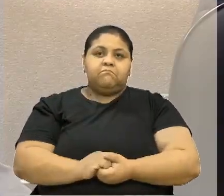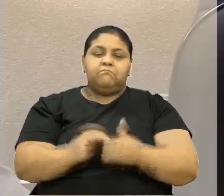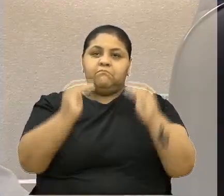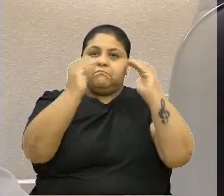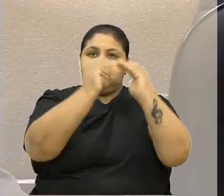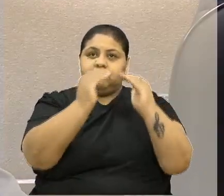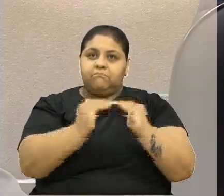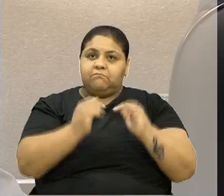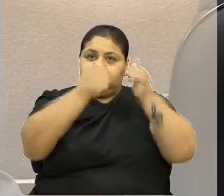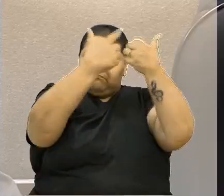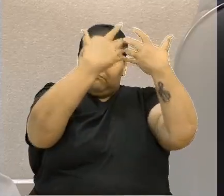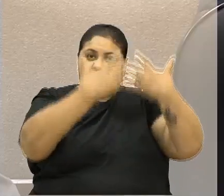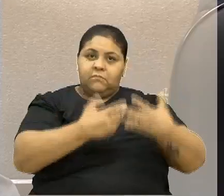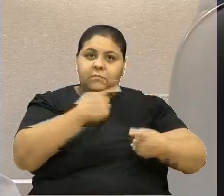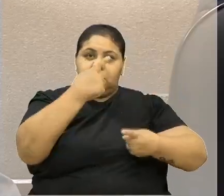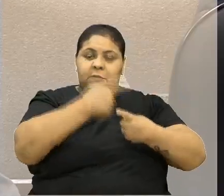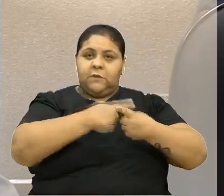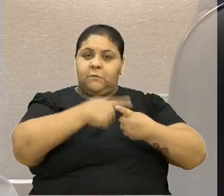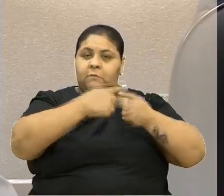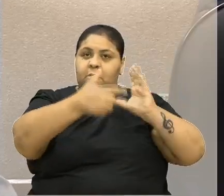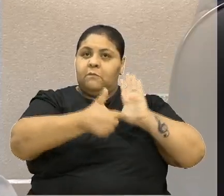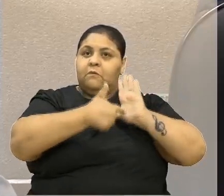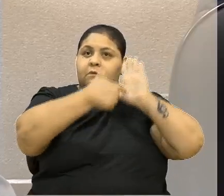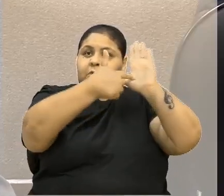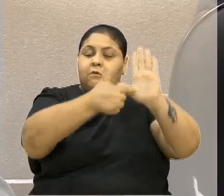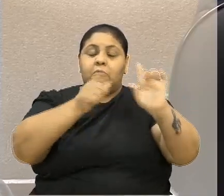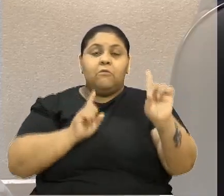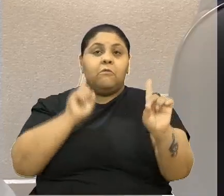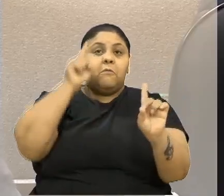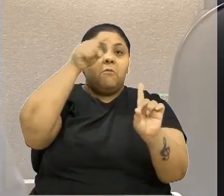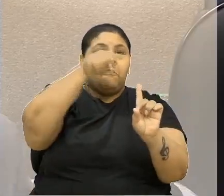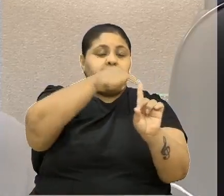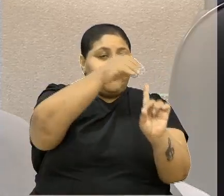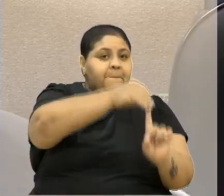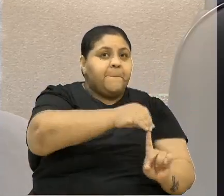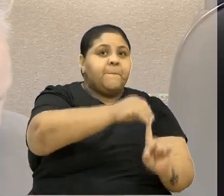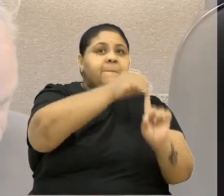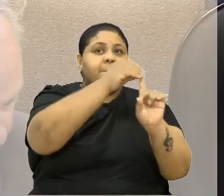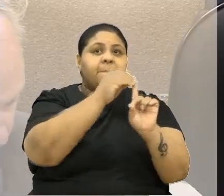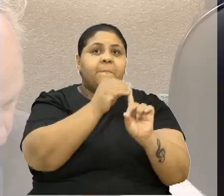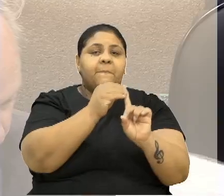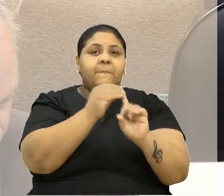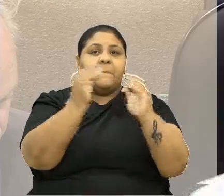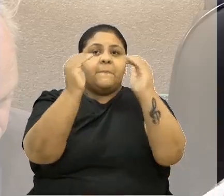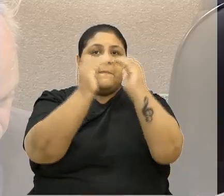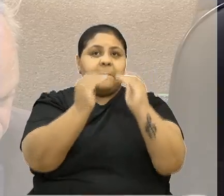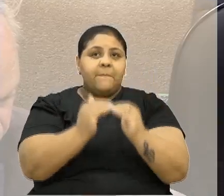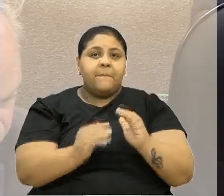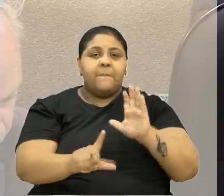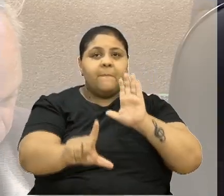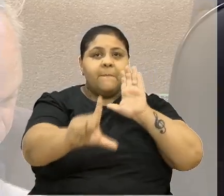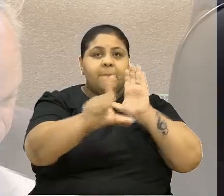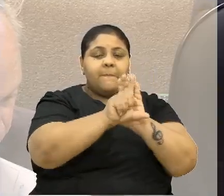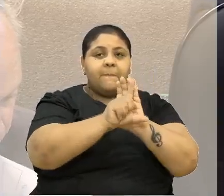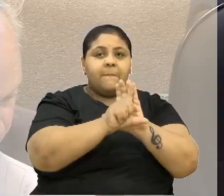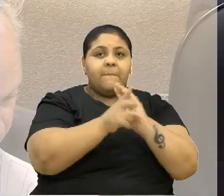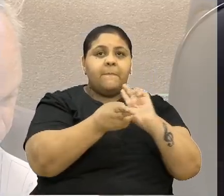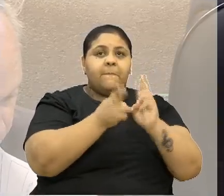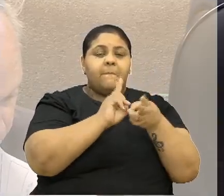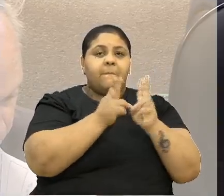a exposição de motivos apresentada, o objetivo principal é compatibilizar a legislação